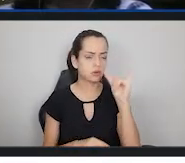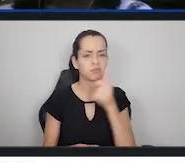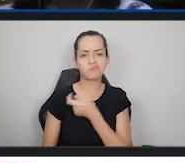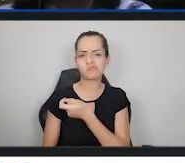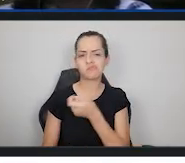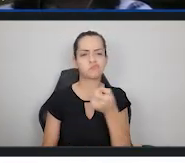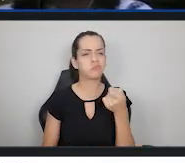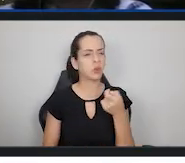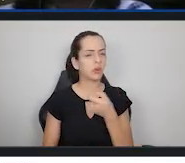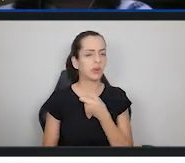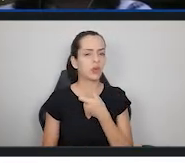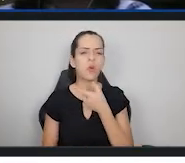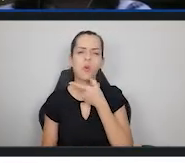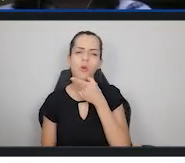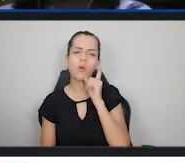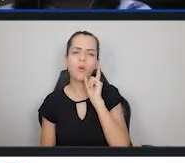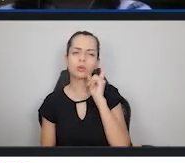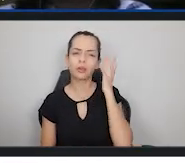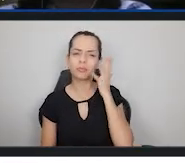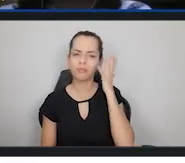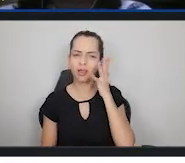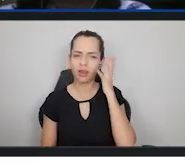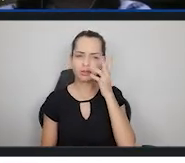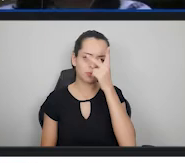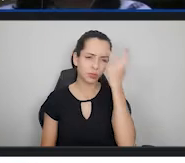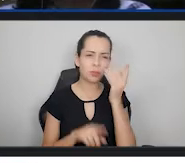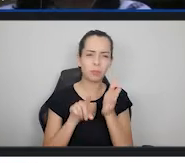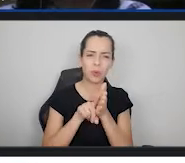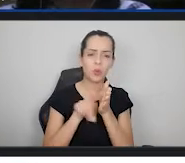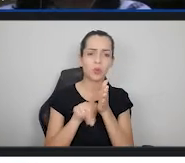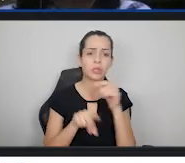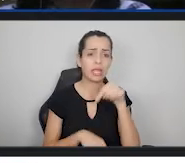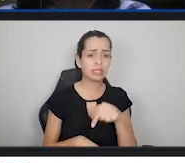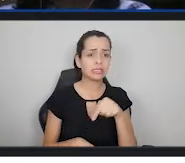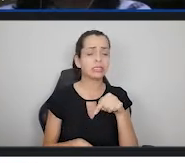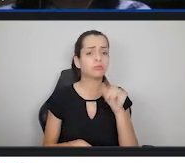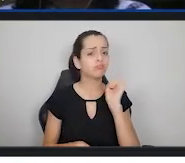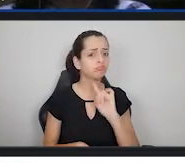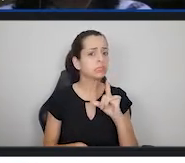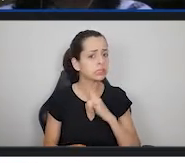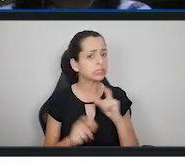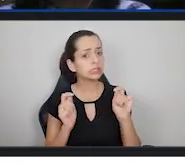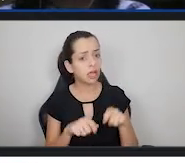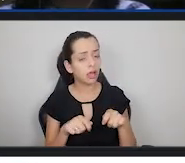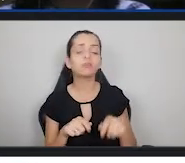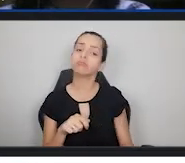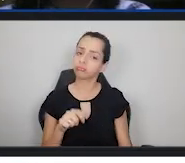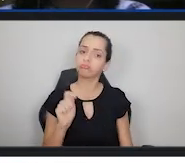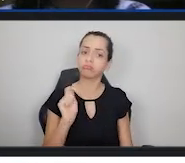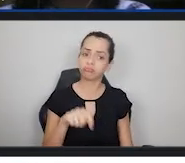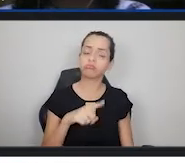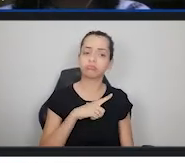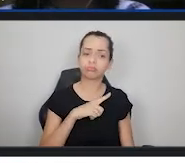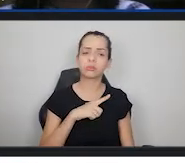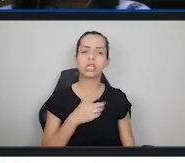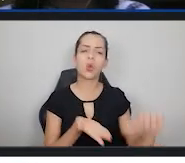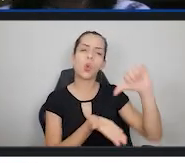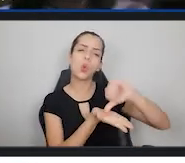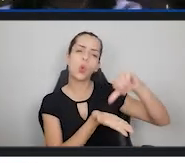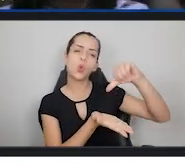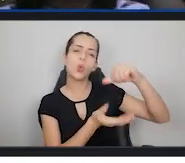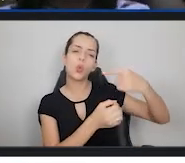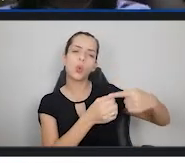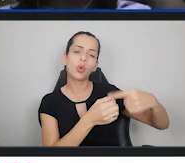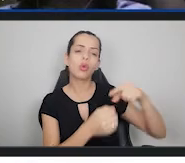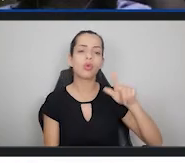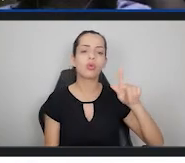A eólica, nós podemos dizer que nós não temos nada, existia, acho que o pessoal até perguntou isso ontem, na palestra ontem, qual o